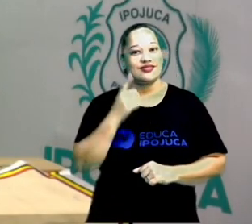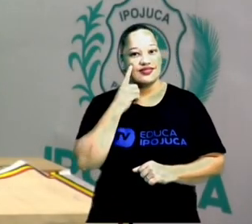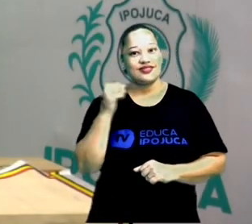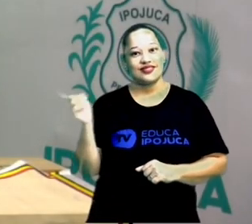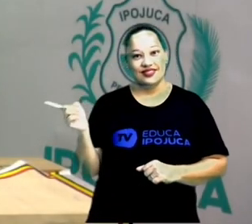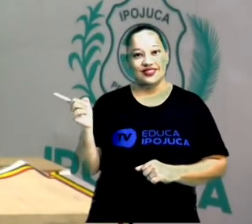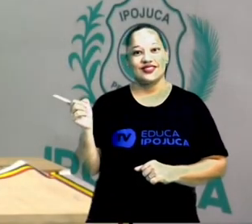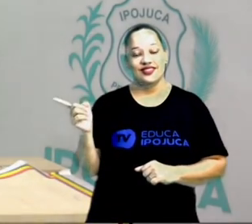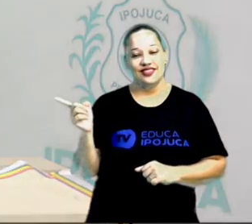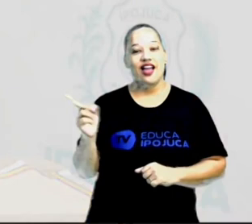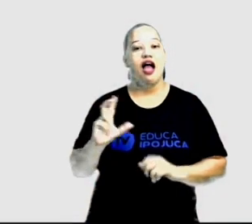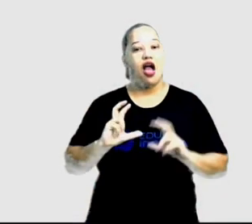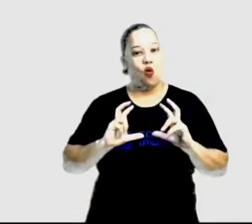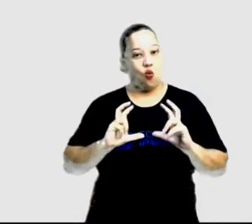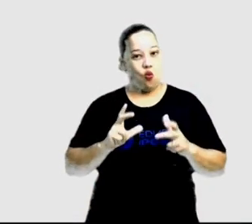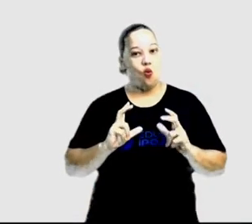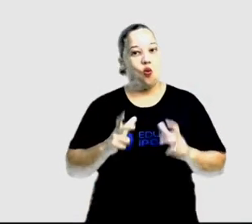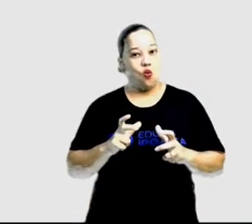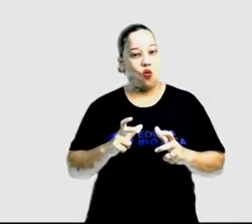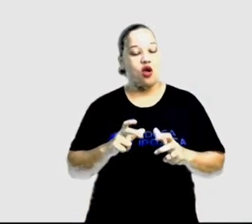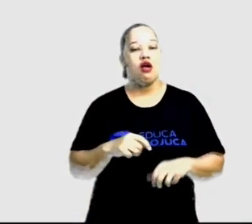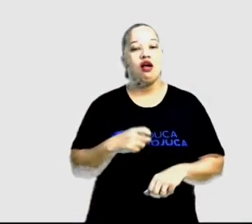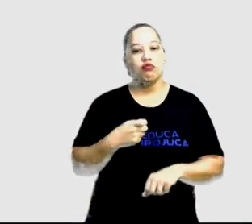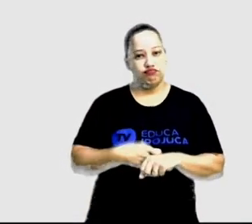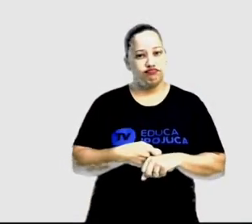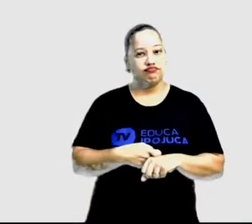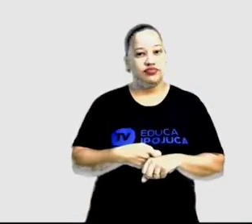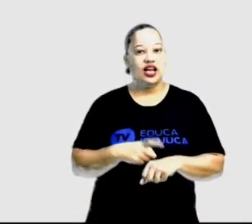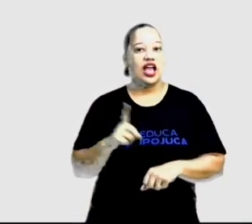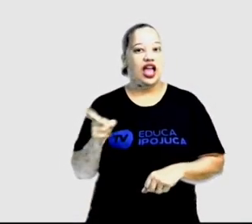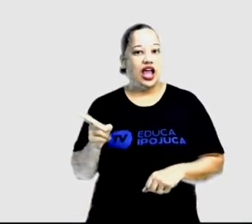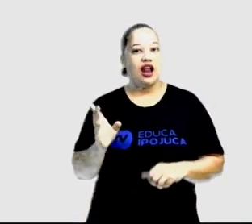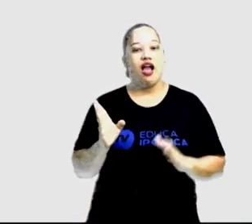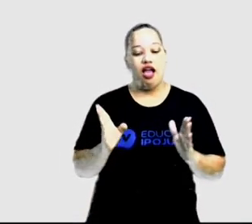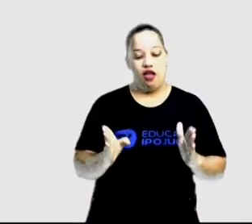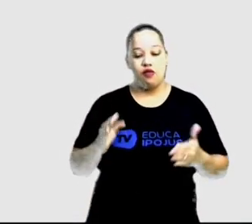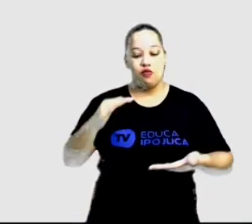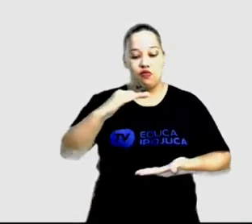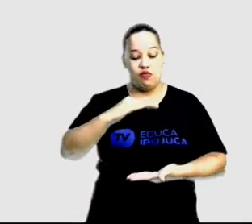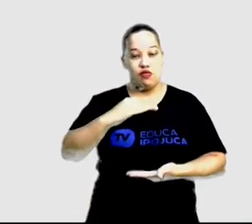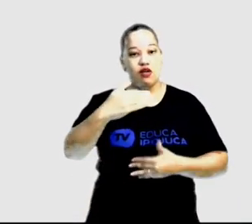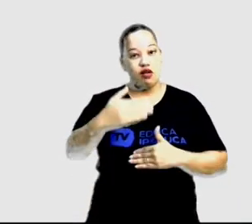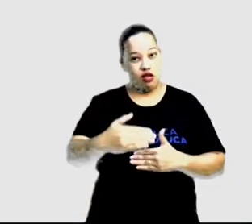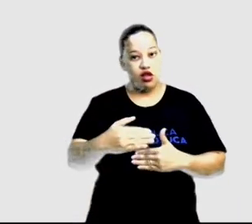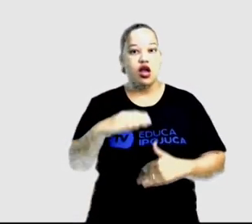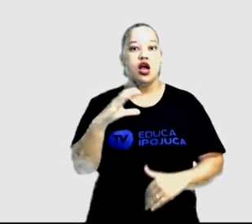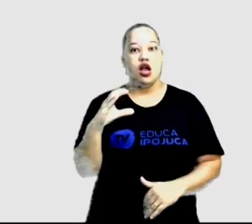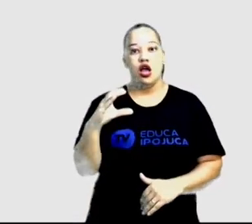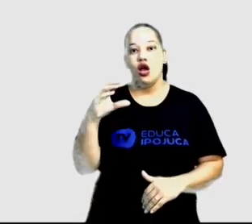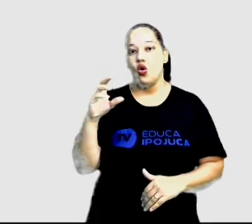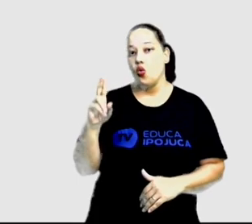o sólido geométrico cubo.